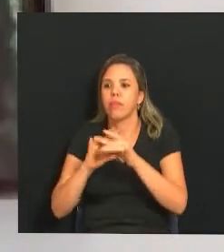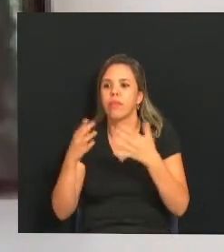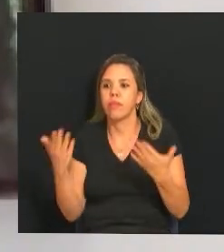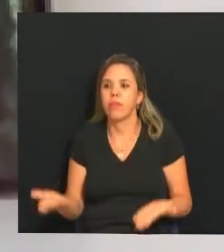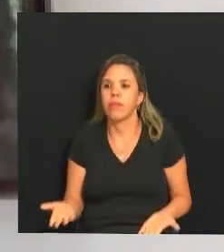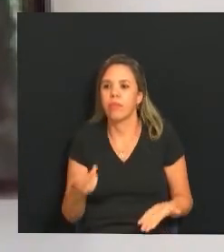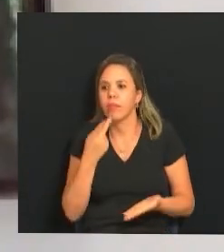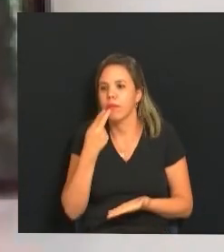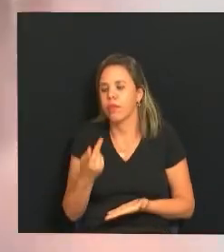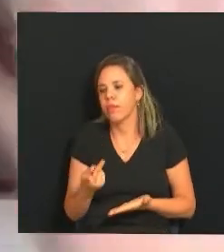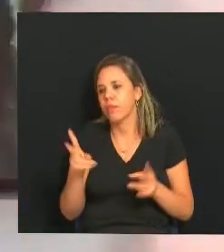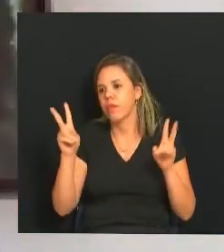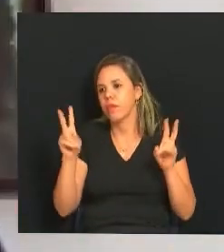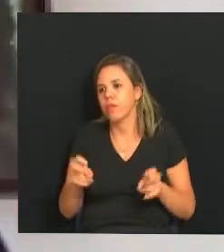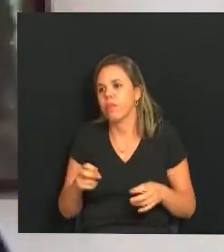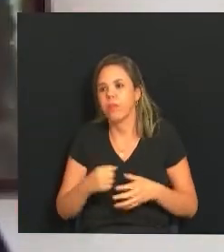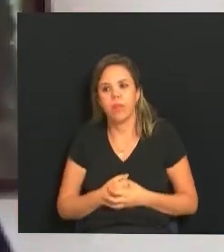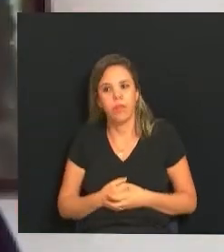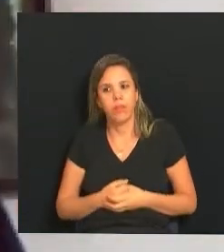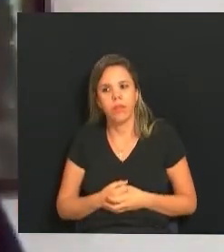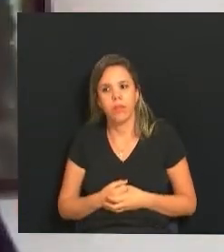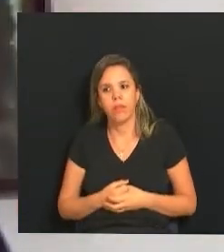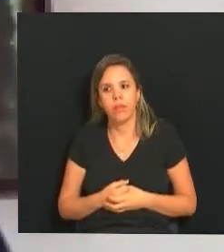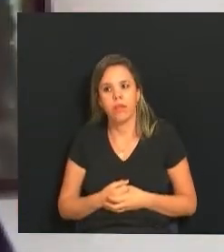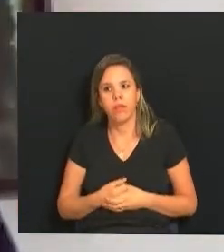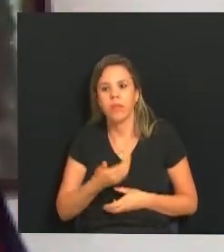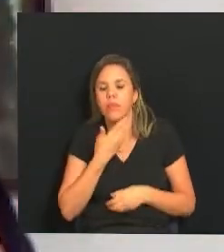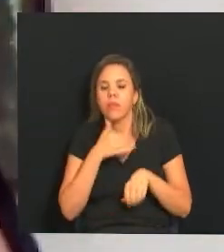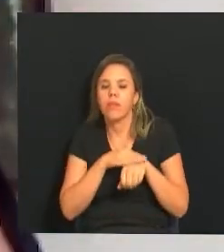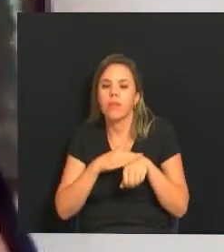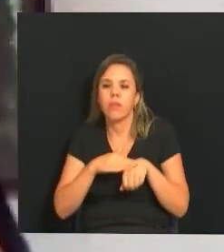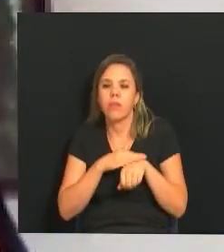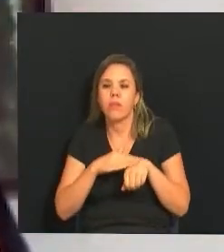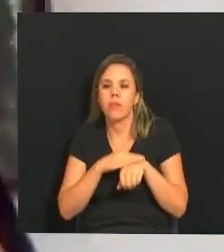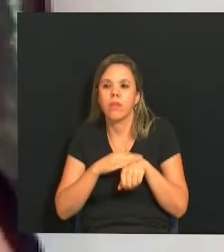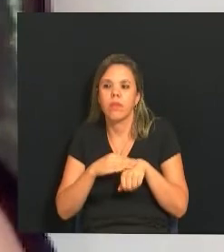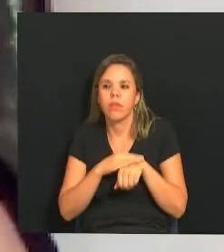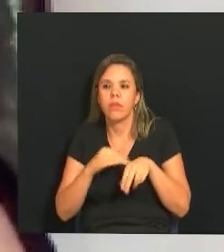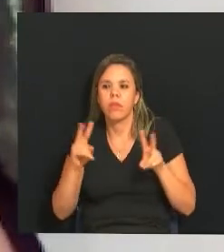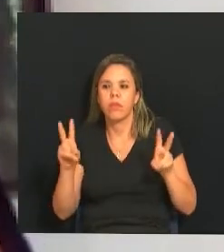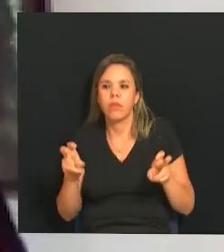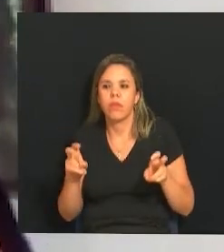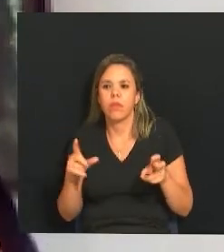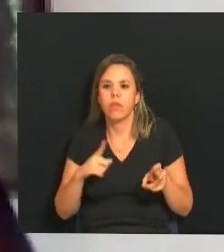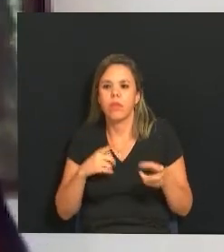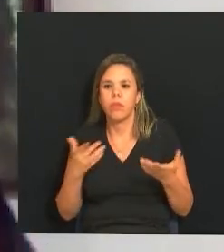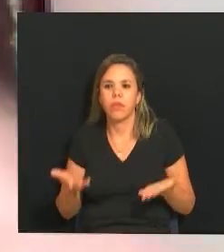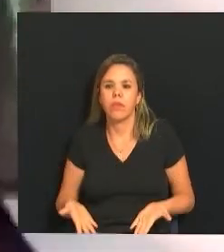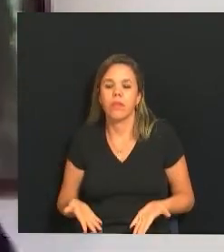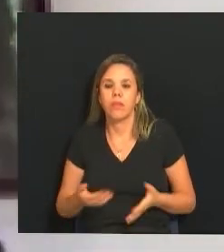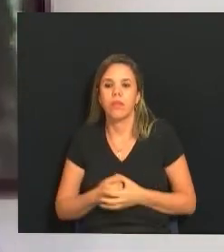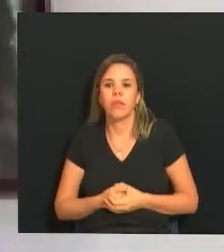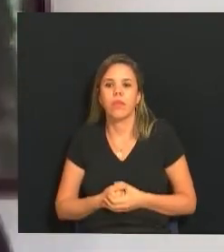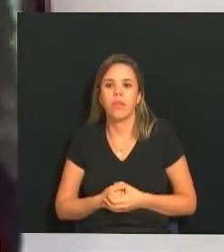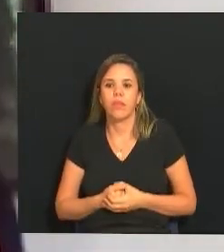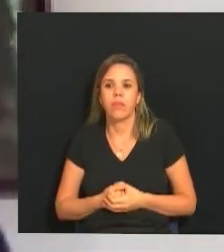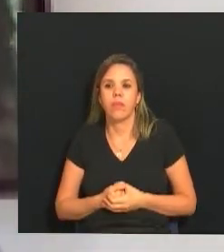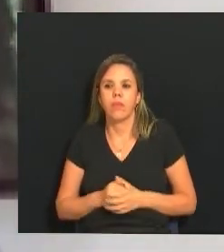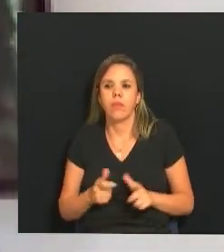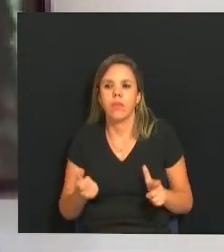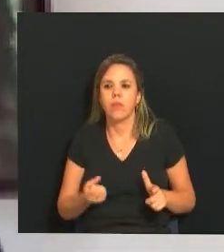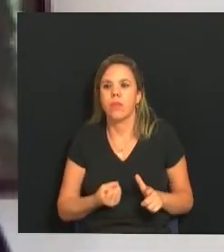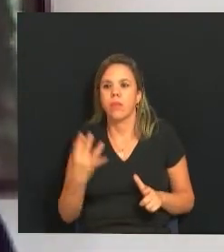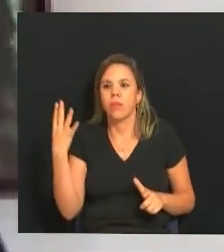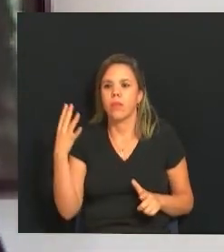realmente, como você falou, é um tema aí para a gente ficar conversando, né? E até impactos, como a gente teve aqui em Petrópolis, a grande quantidade